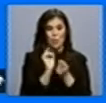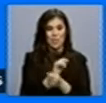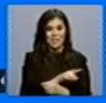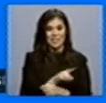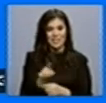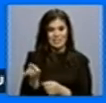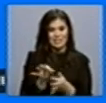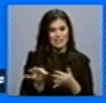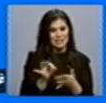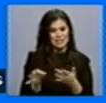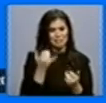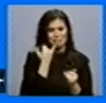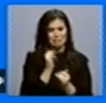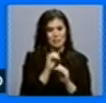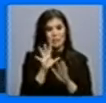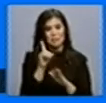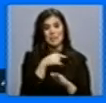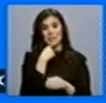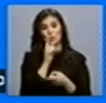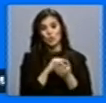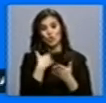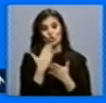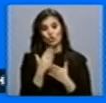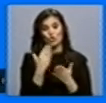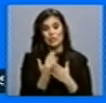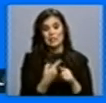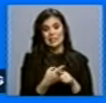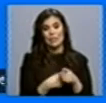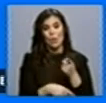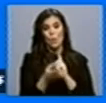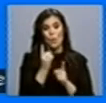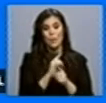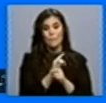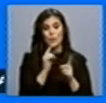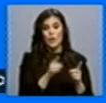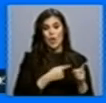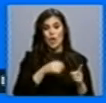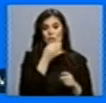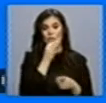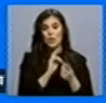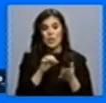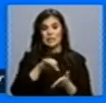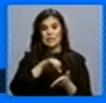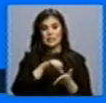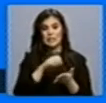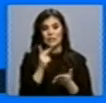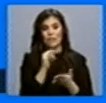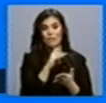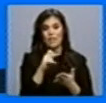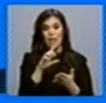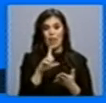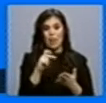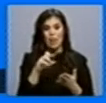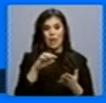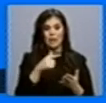de características. Mas o que diz também este estudo, que é também muito interessante, é que nós estamos a falar do centro da Via Láctea, onde a distância entre